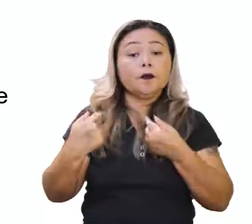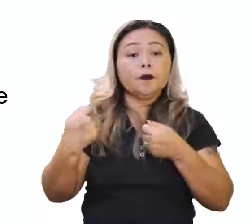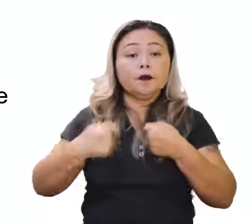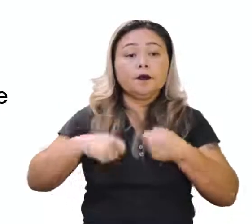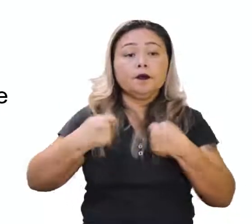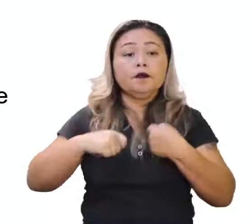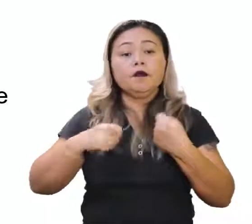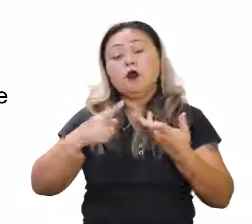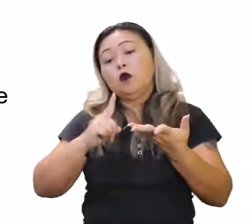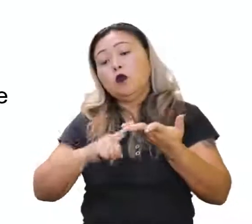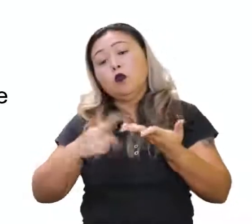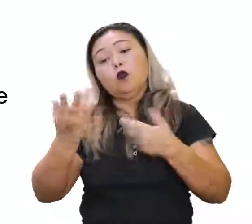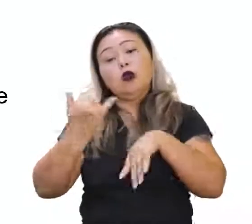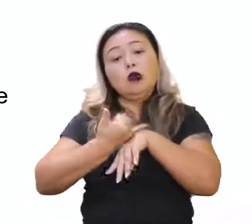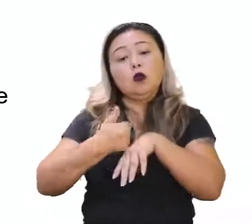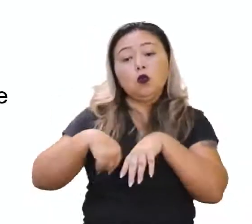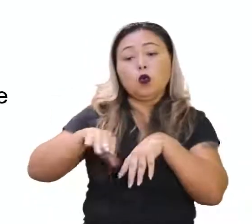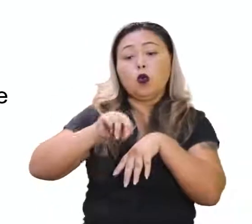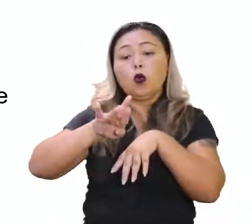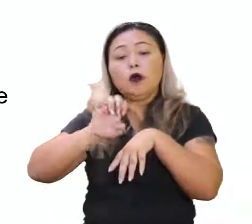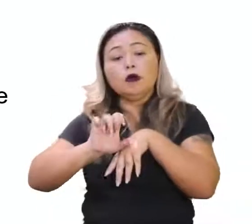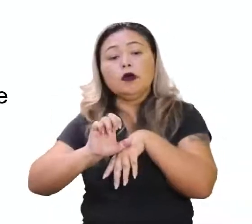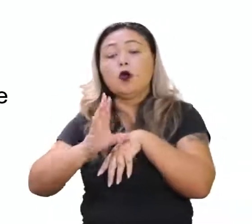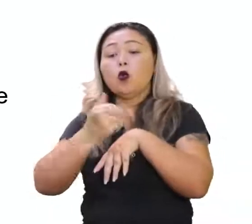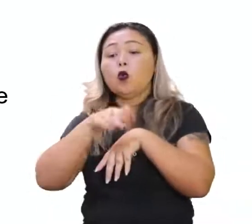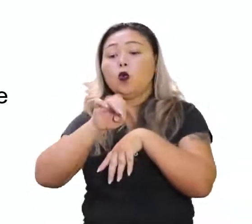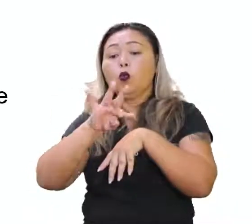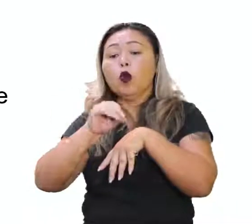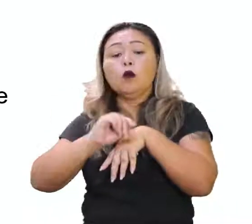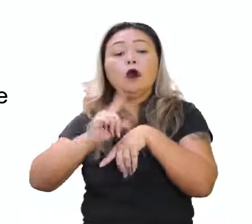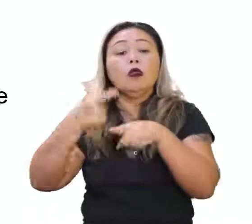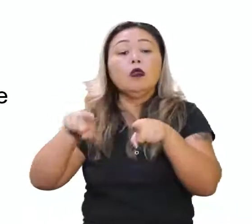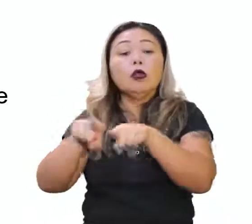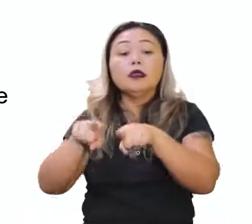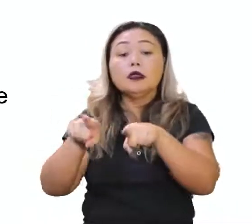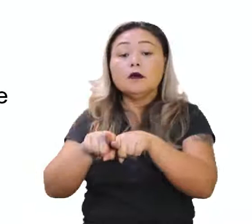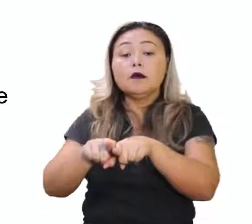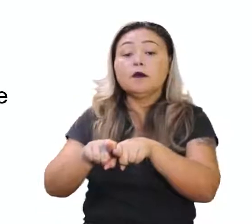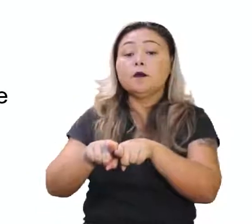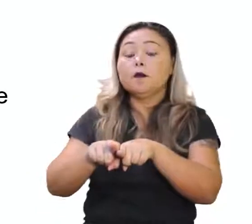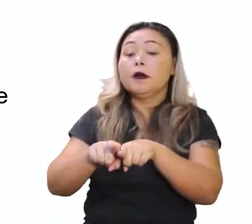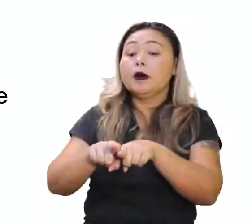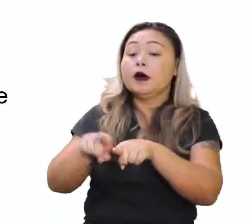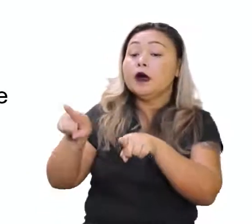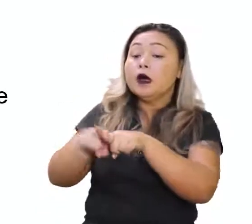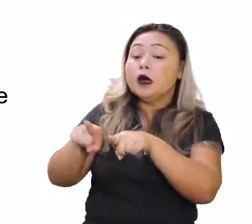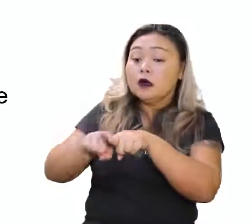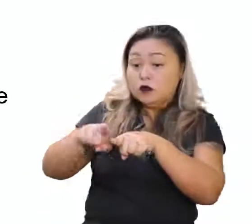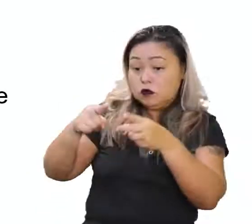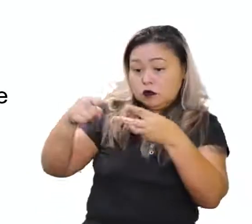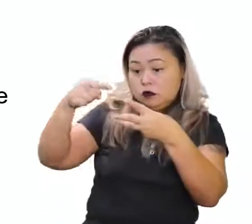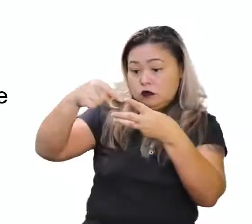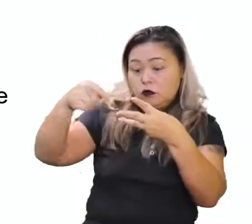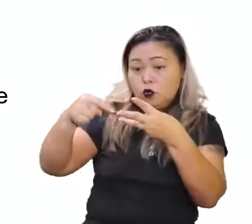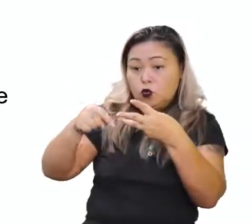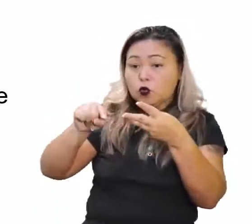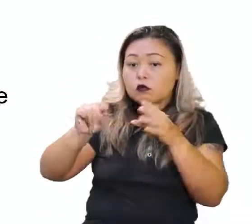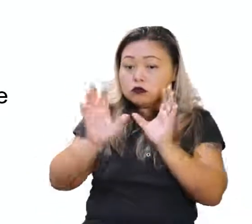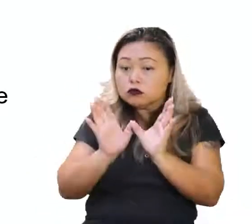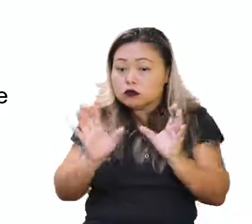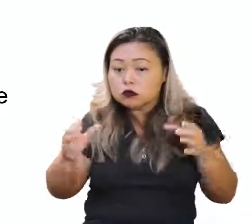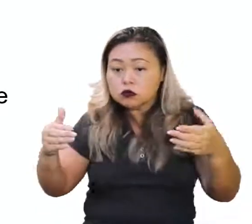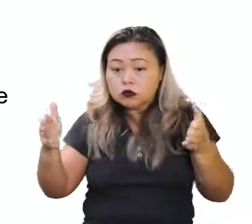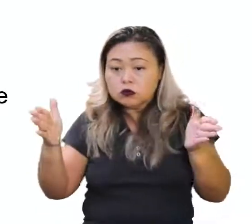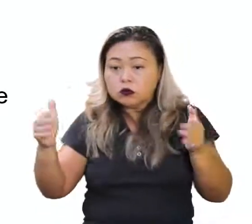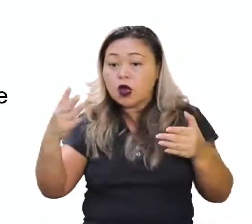não só sais minerais, como ferro, cobre, cobalto e também, né, dentro desses comedouros, eu